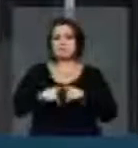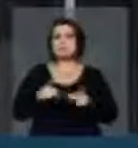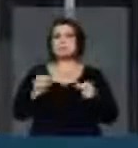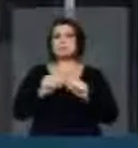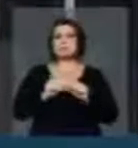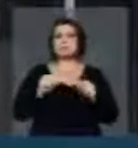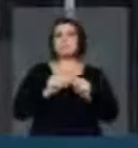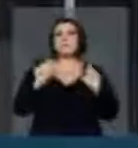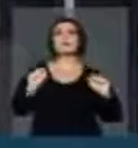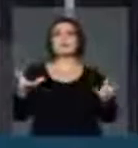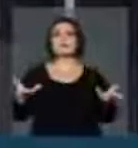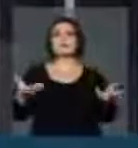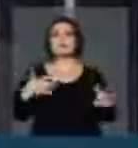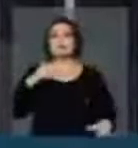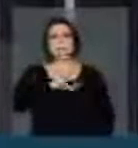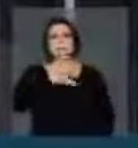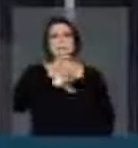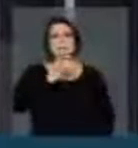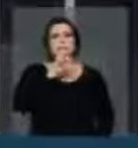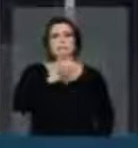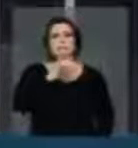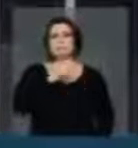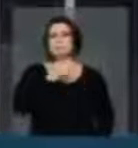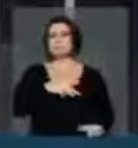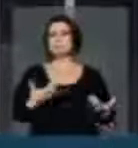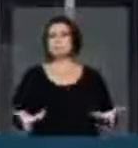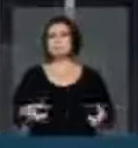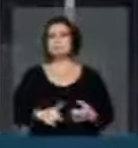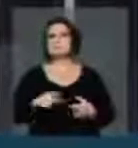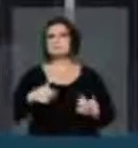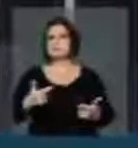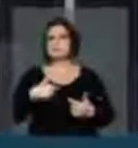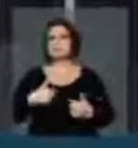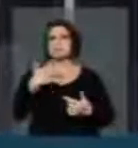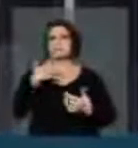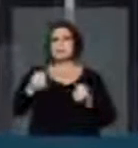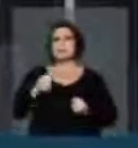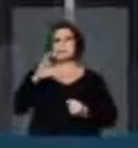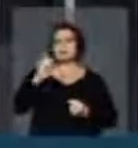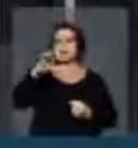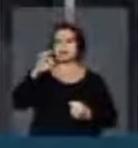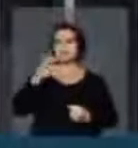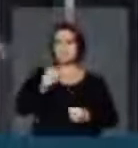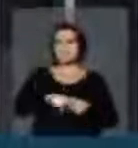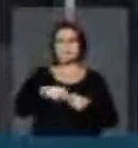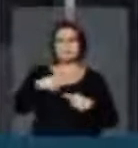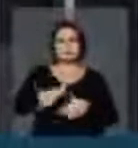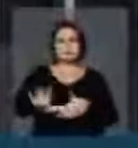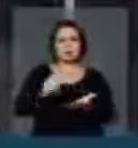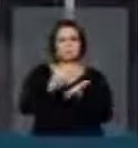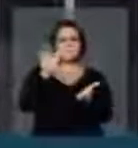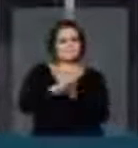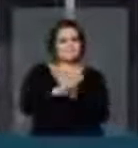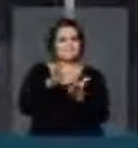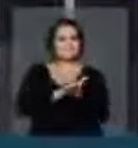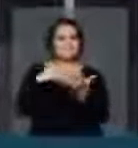que eu faço? Então fica com medo de serem, terem contas rejeitadas, de serem perseguidos, e são mesmo em Alagoas